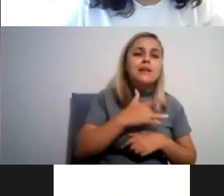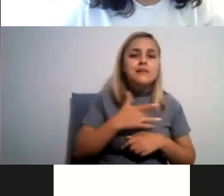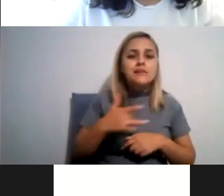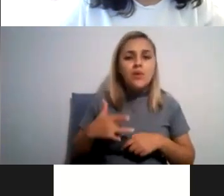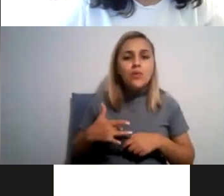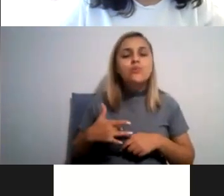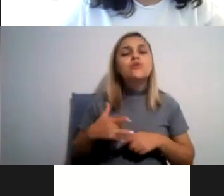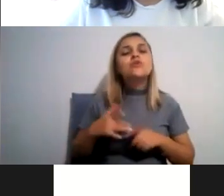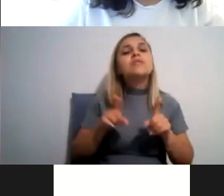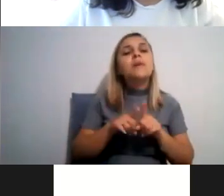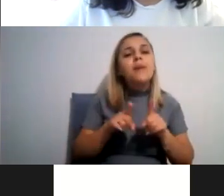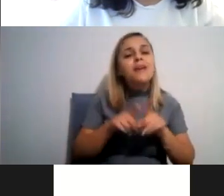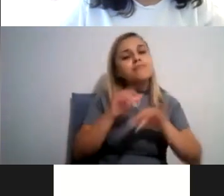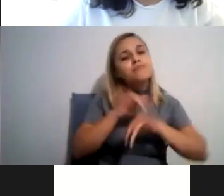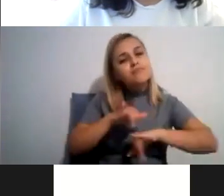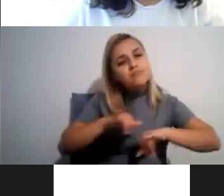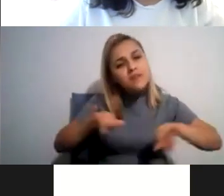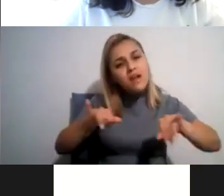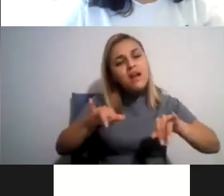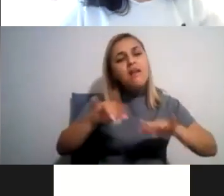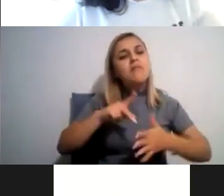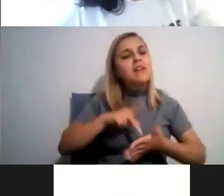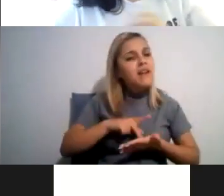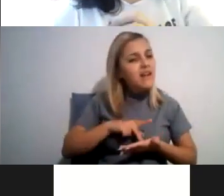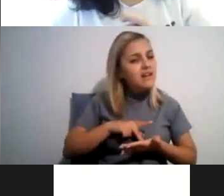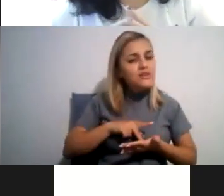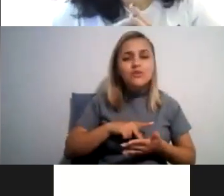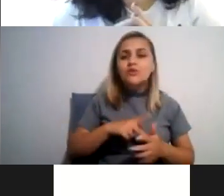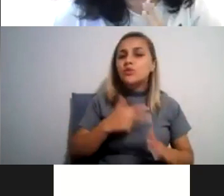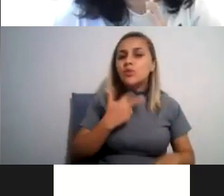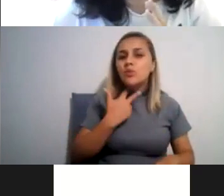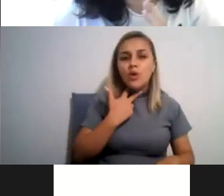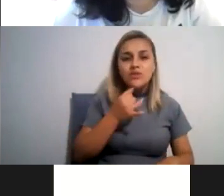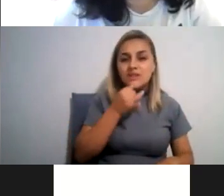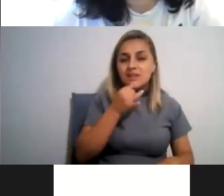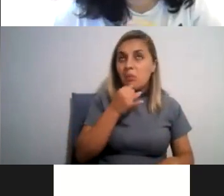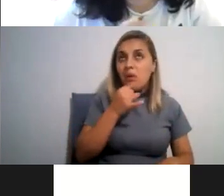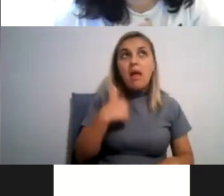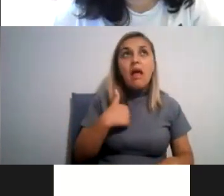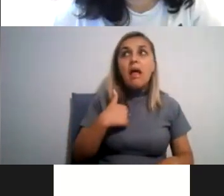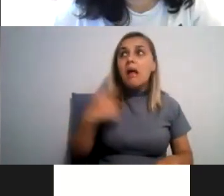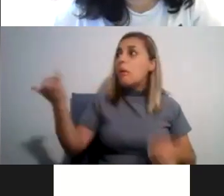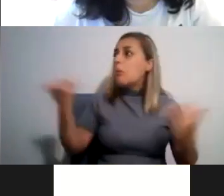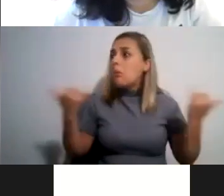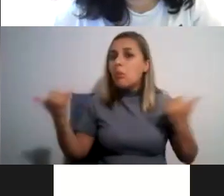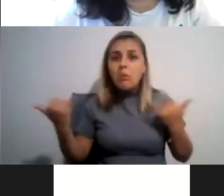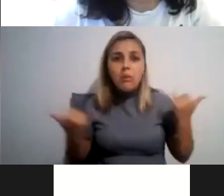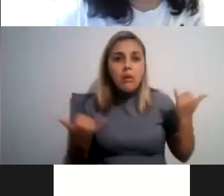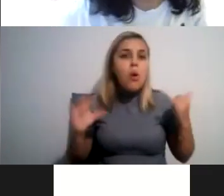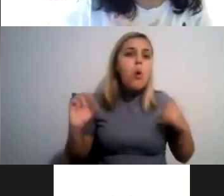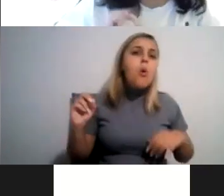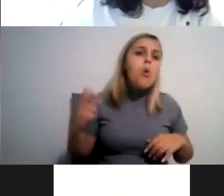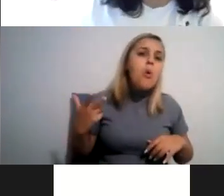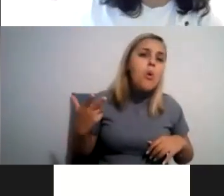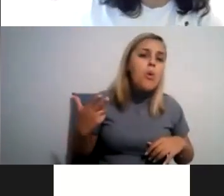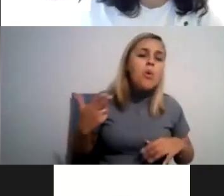passar a verdade, né? Nada de li na internet, vi no não sei onde, que isso também é